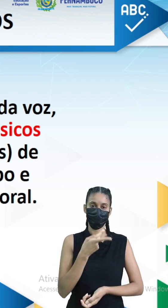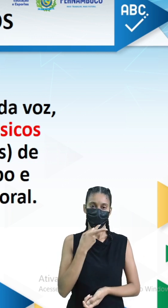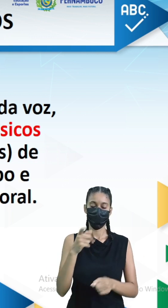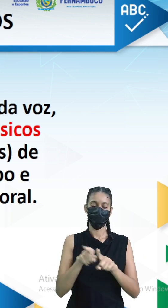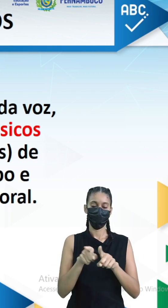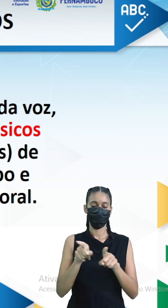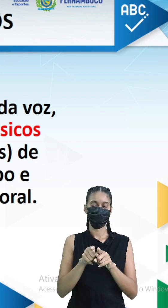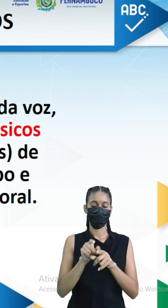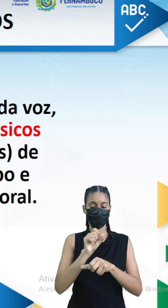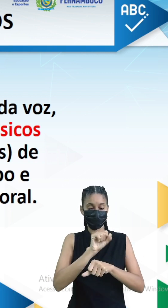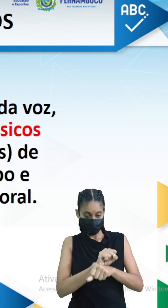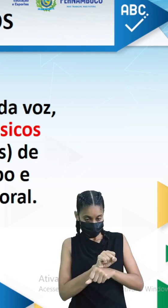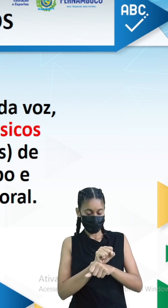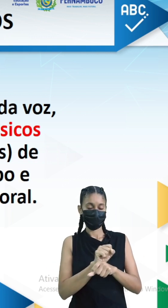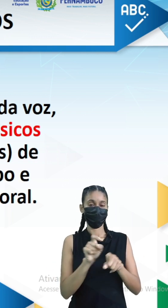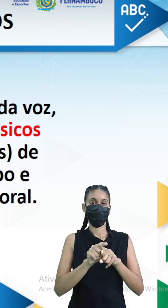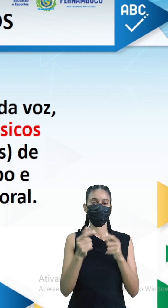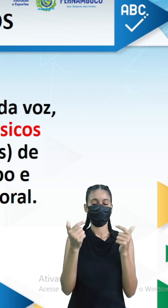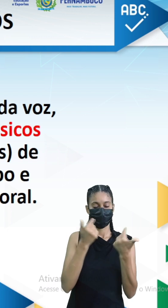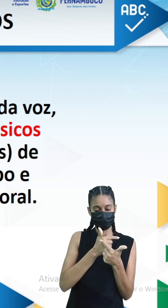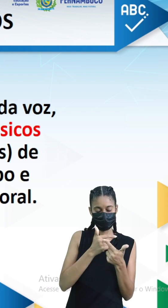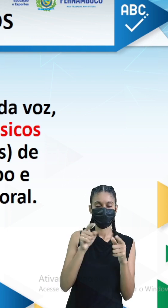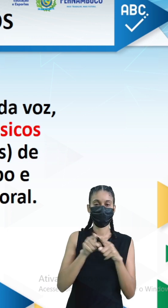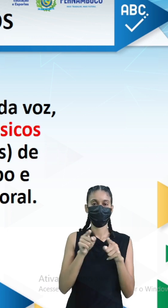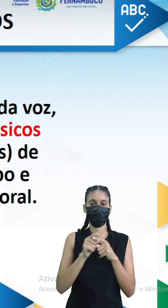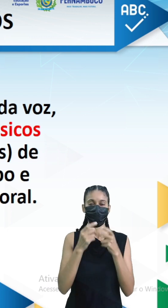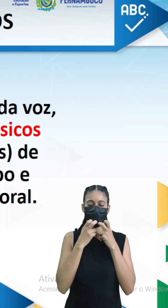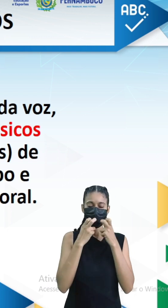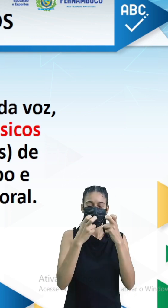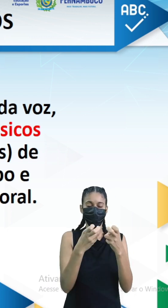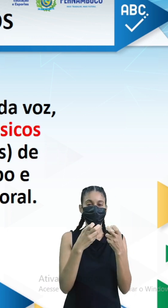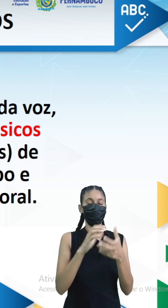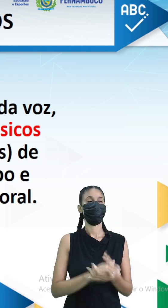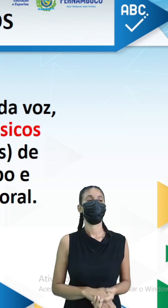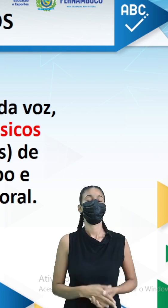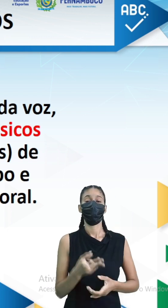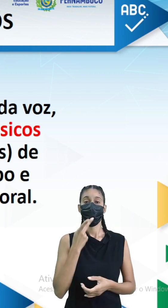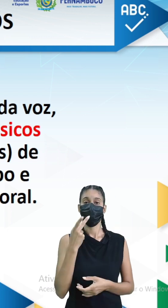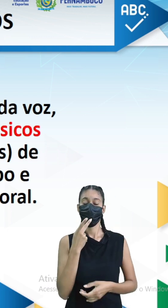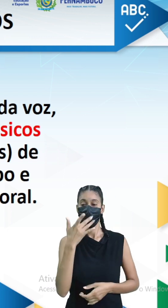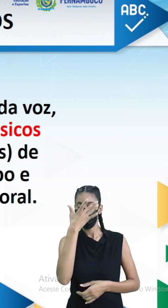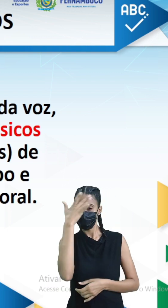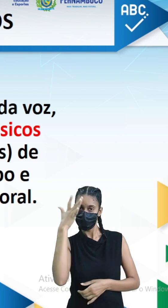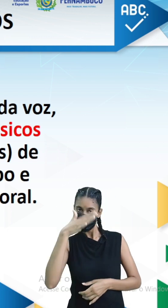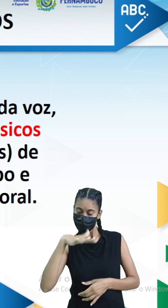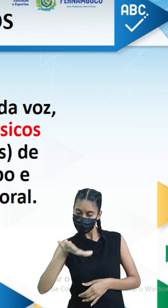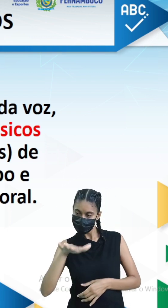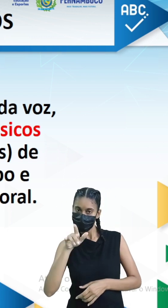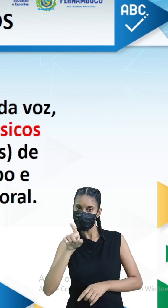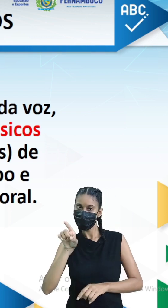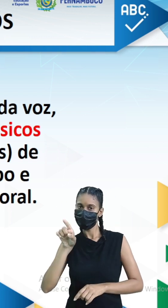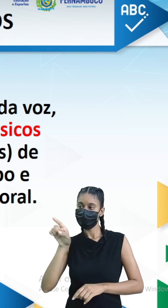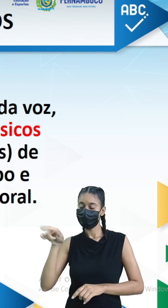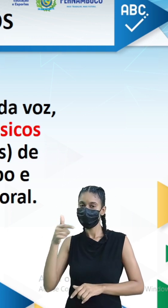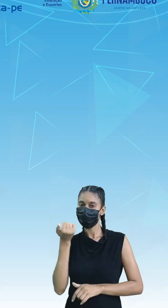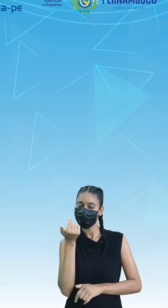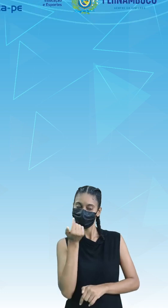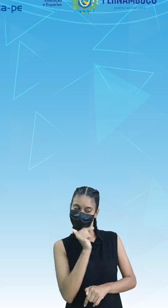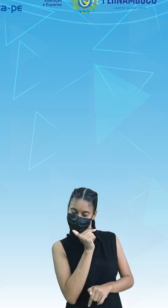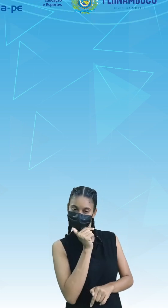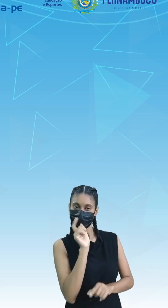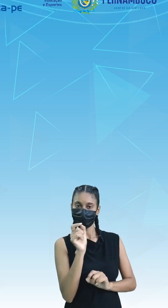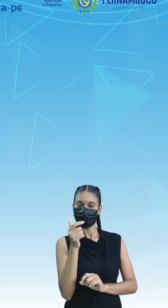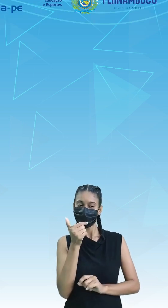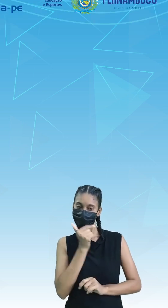as pausas, os risos, os gritos. Quando você fala com alguém e a pessoa dá um risinho,